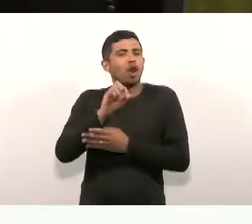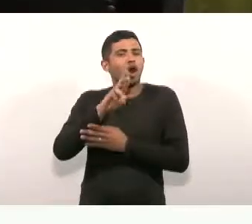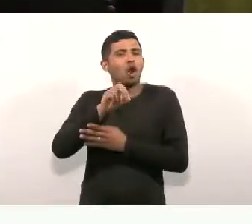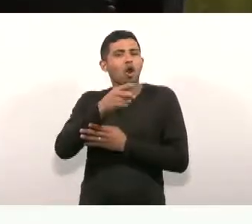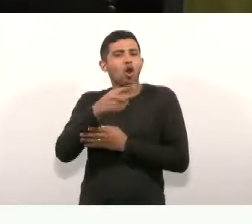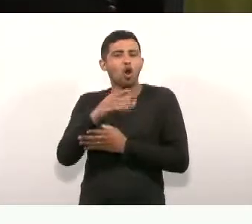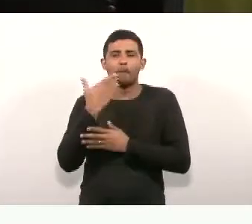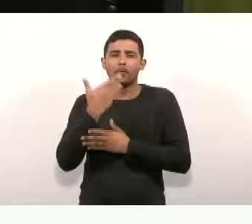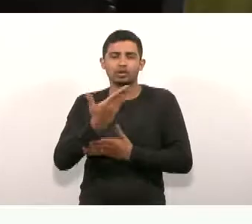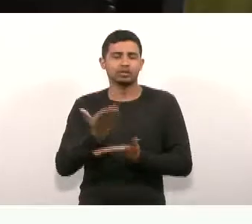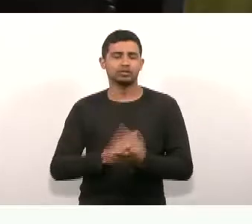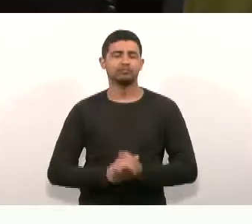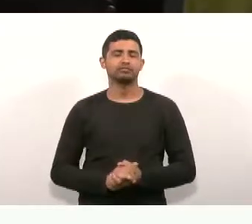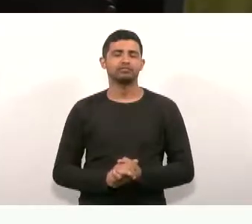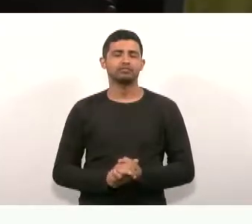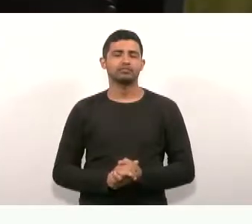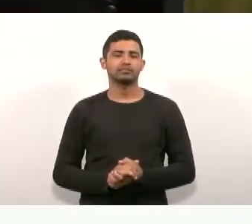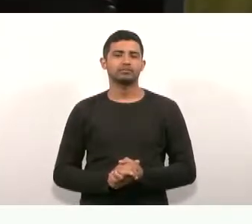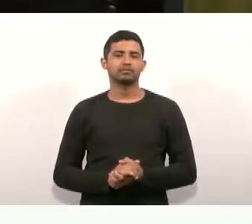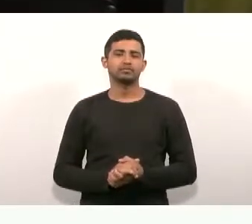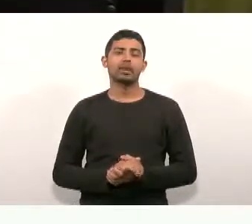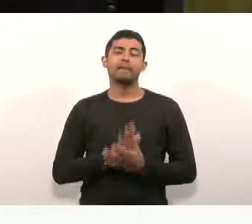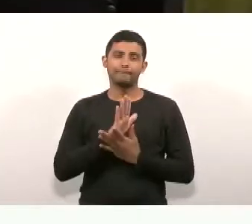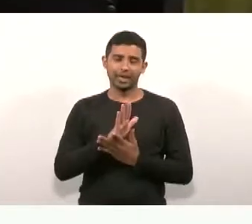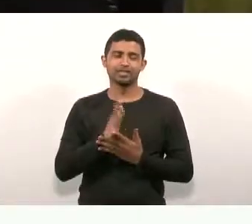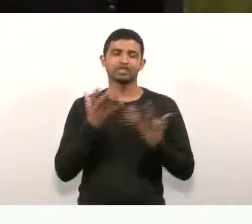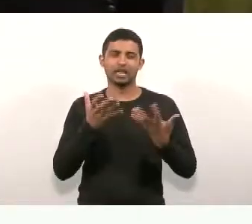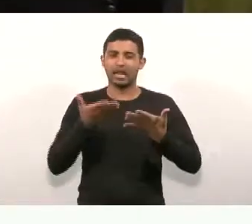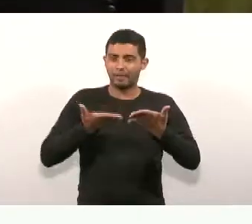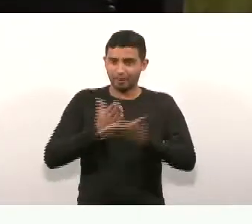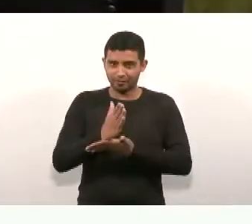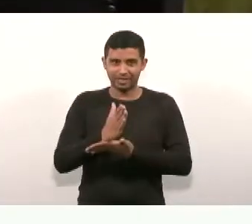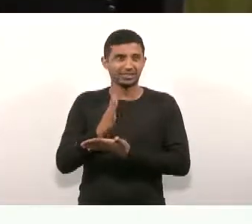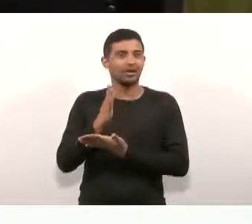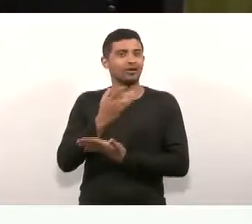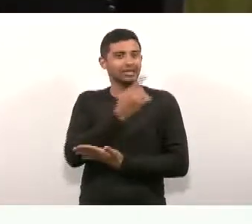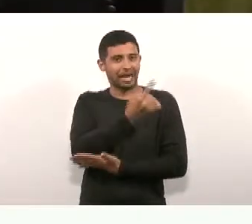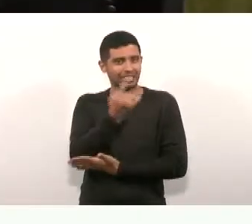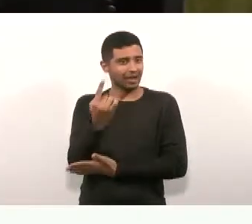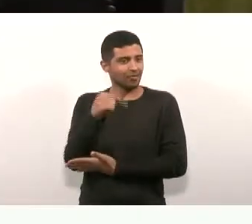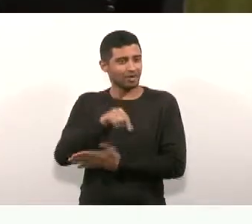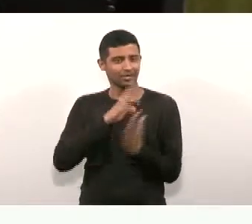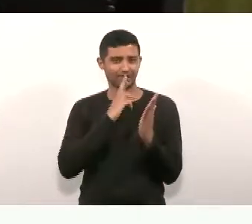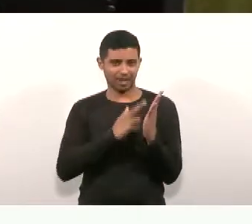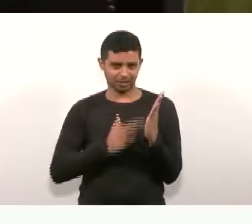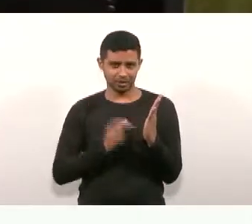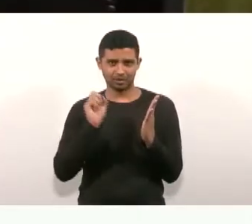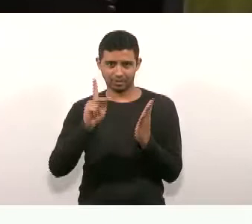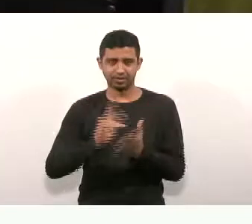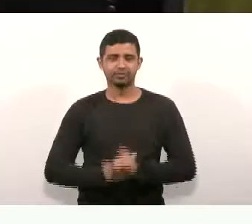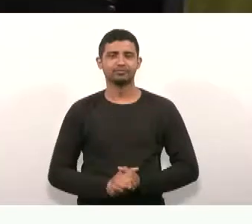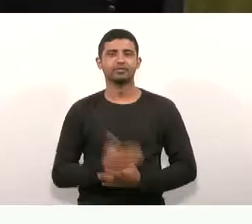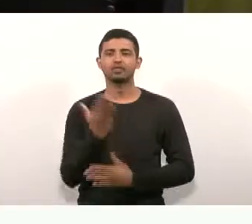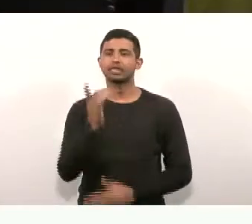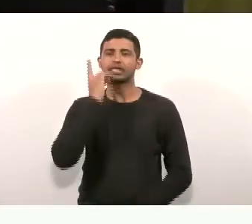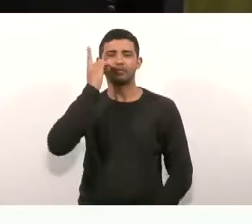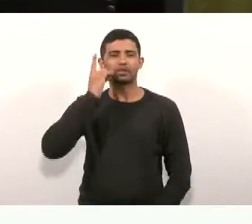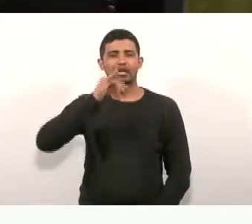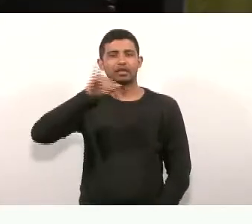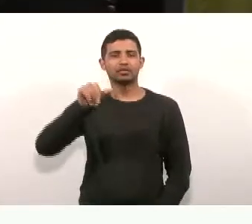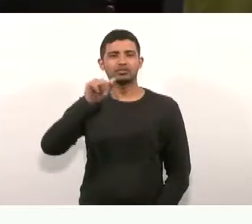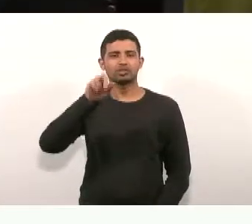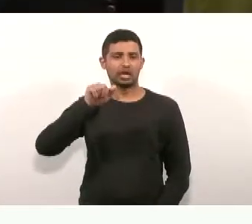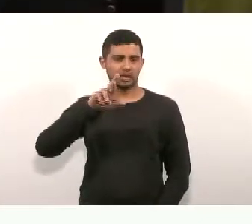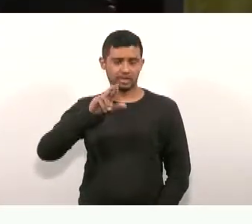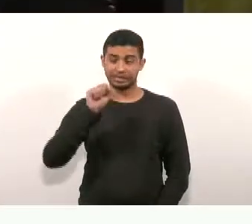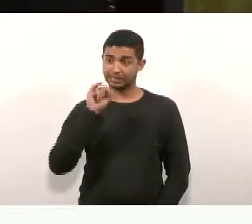tivesse a validação hoje feita por desse relatório. Deputado Jair Bittencourt, também, se tiver